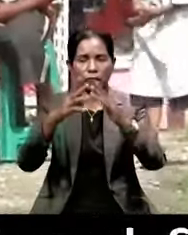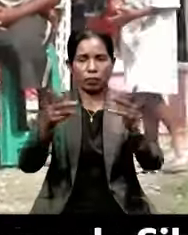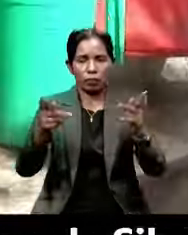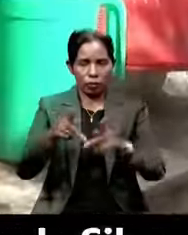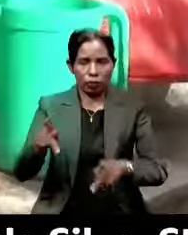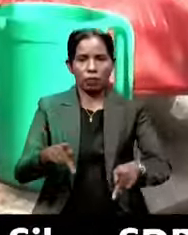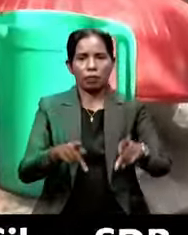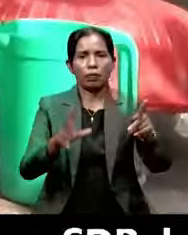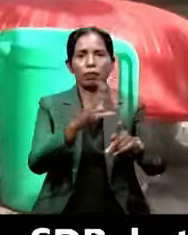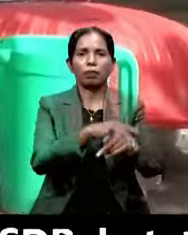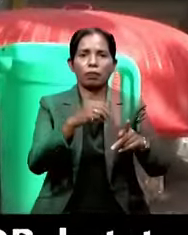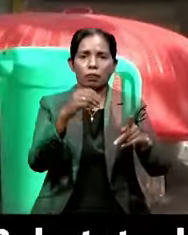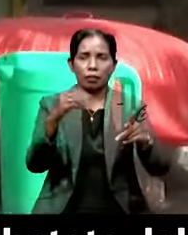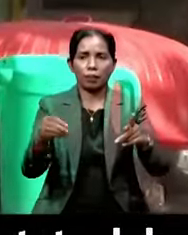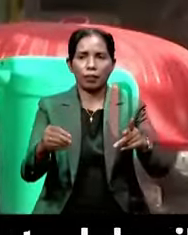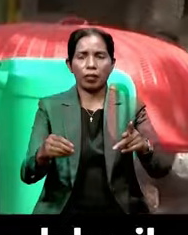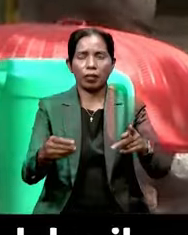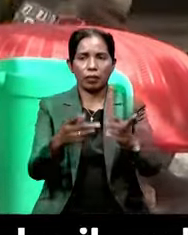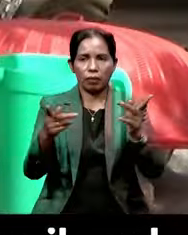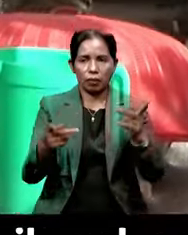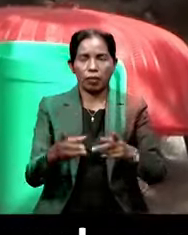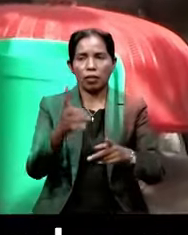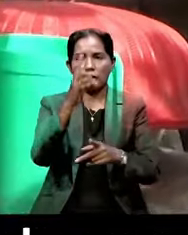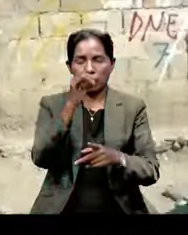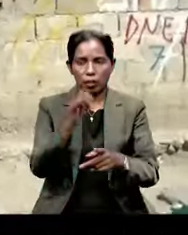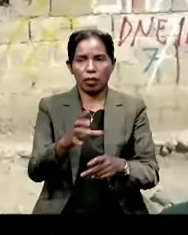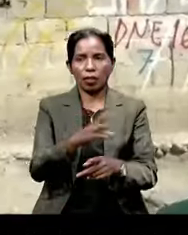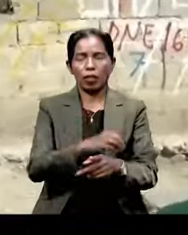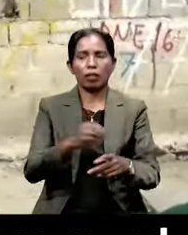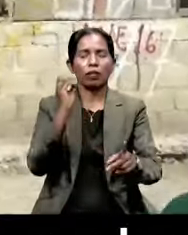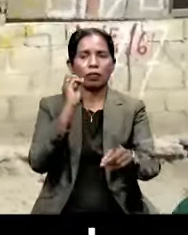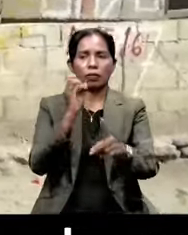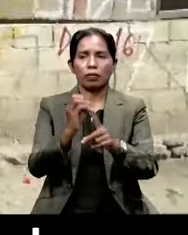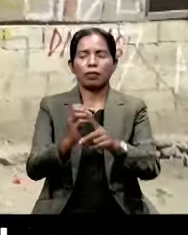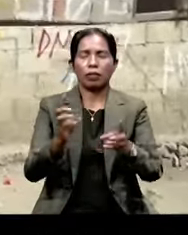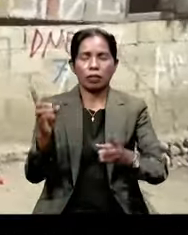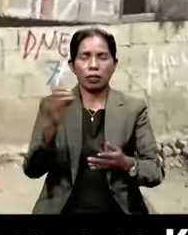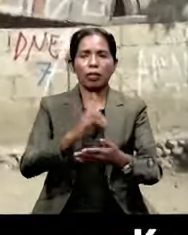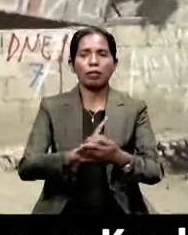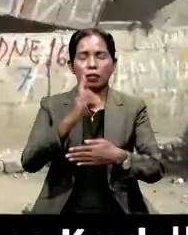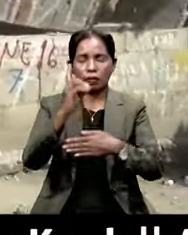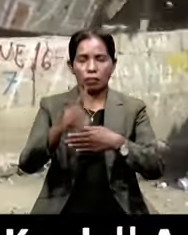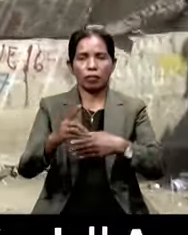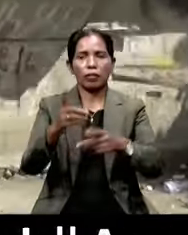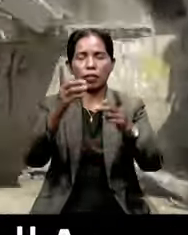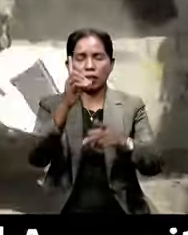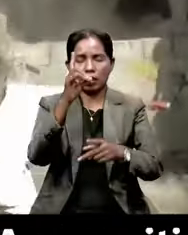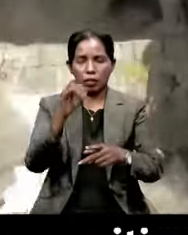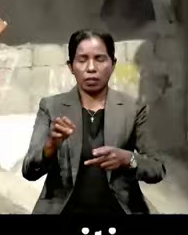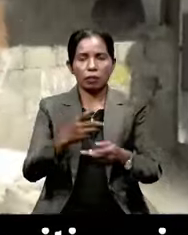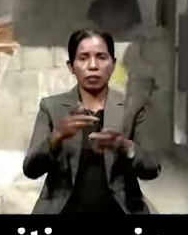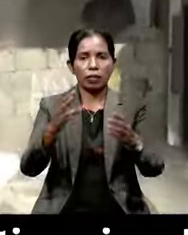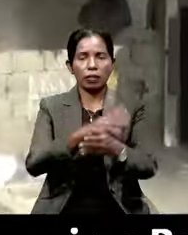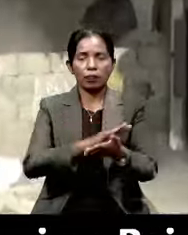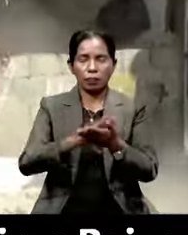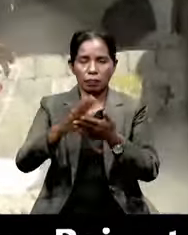público va ter risco no área protegido sira ia capital dili. O objetivo atu desenvolve capital dili sai cidade ne be mos no saudável